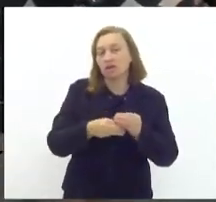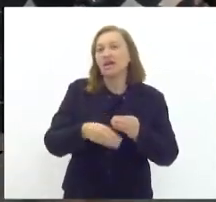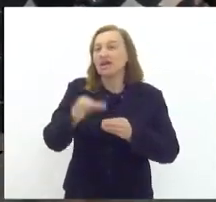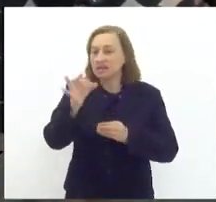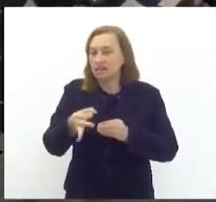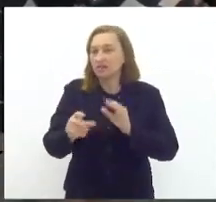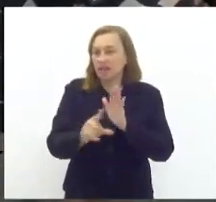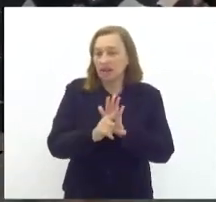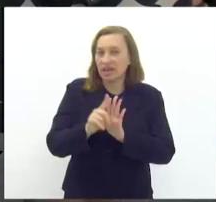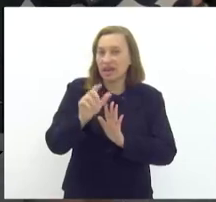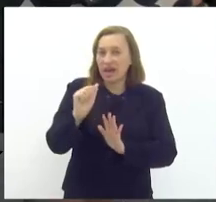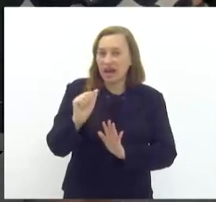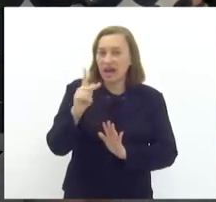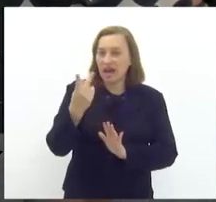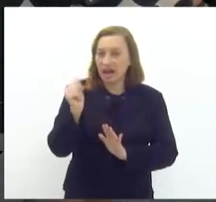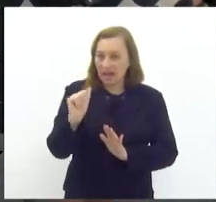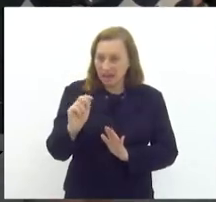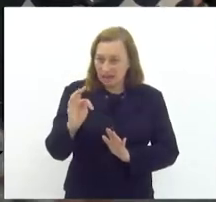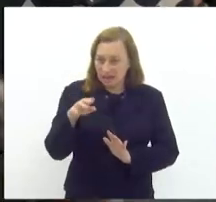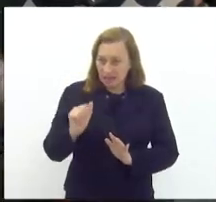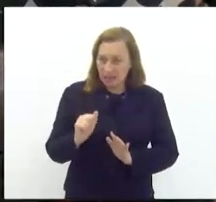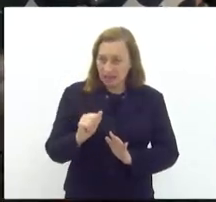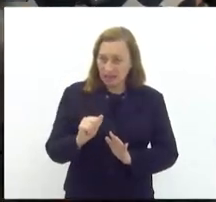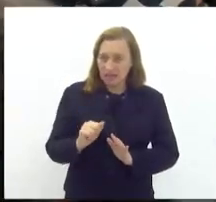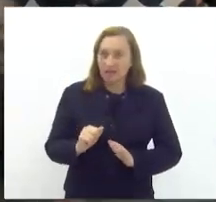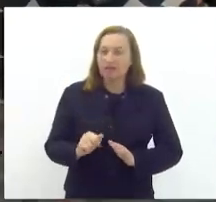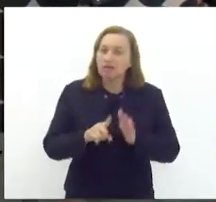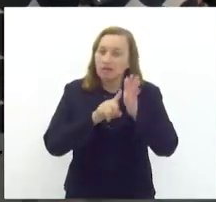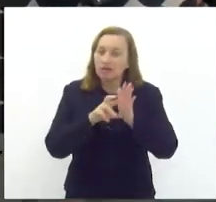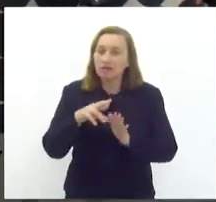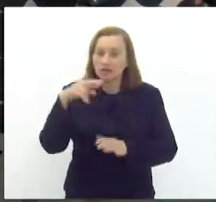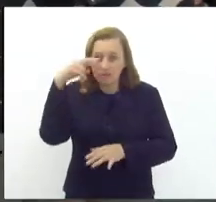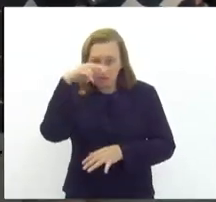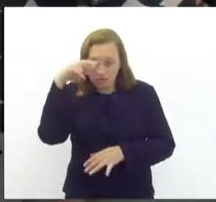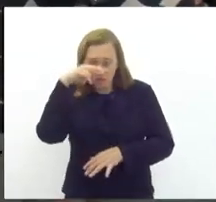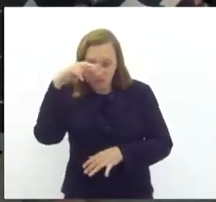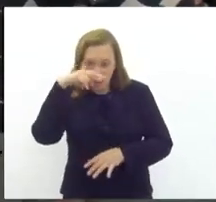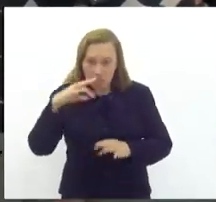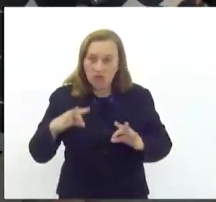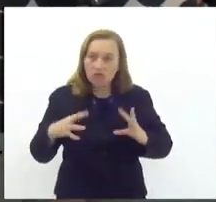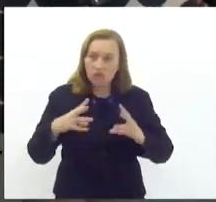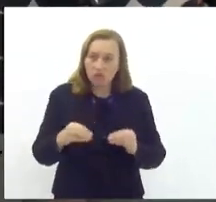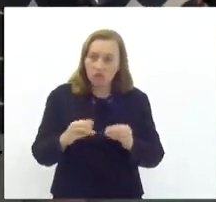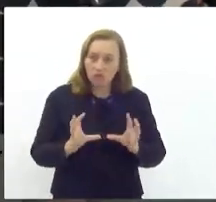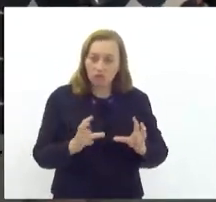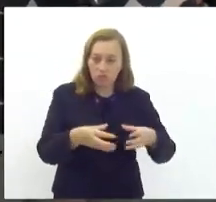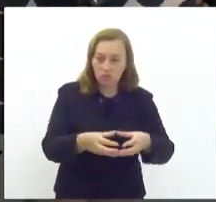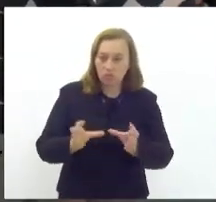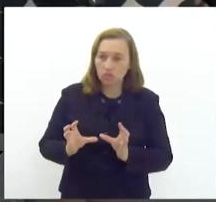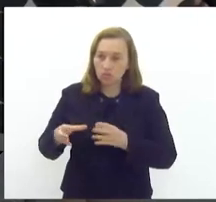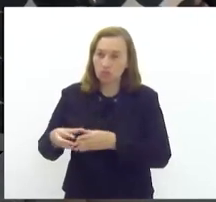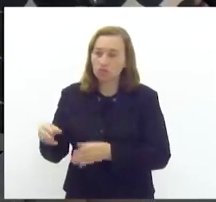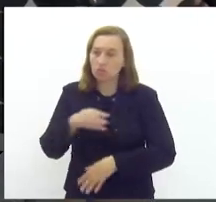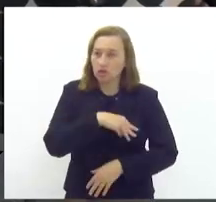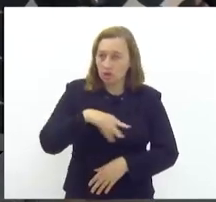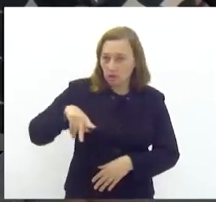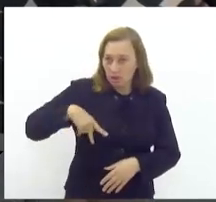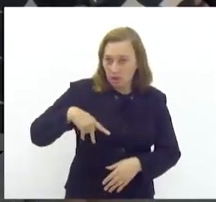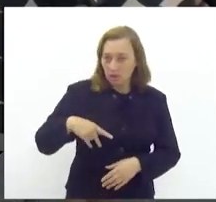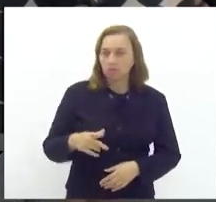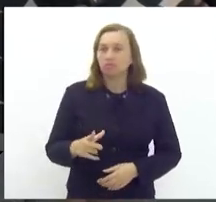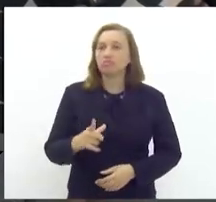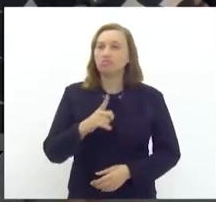na lei Ágata para investigação célere e prioritária de todos os órgãos inclusive do Ministério Público que